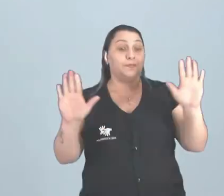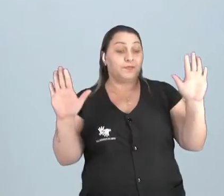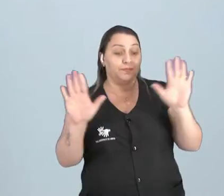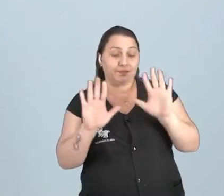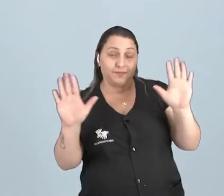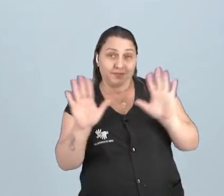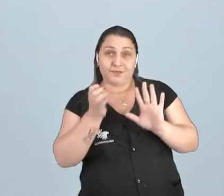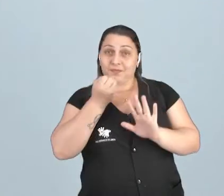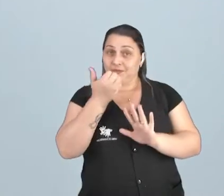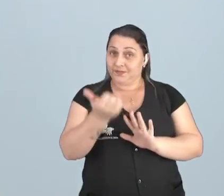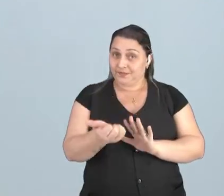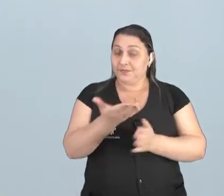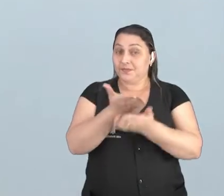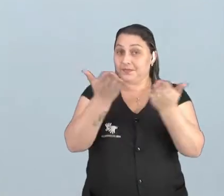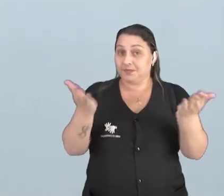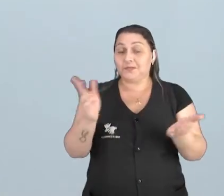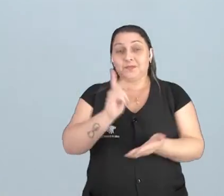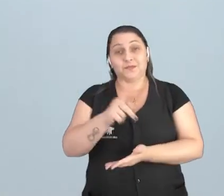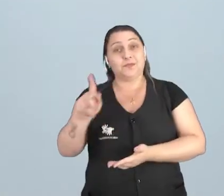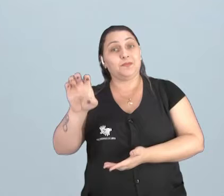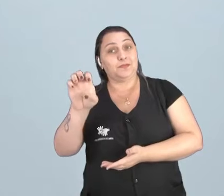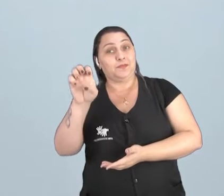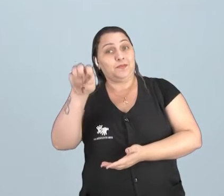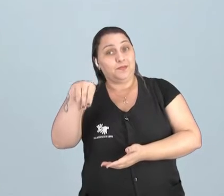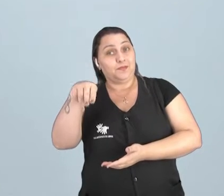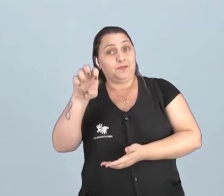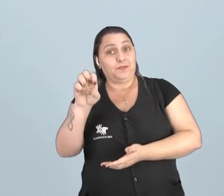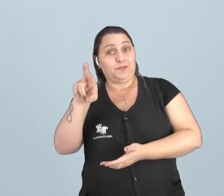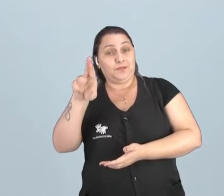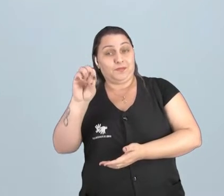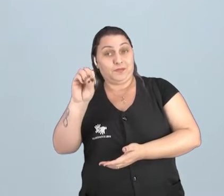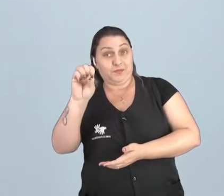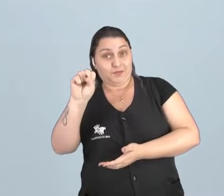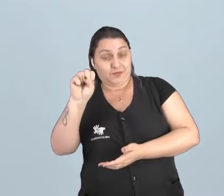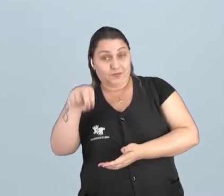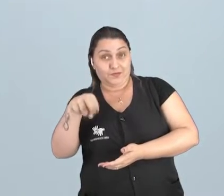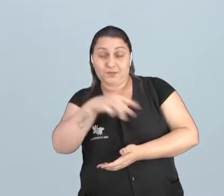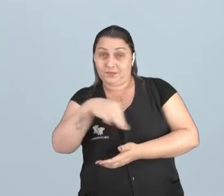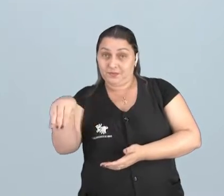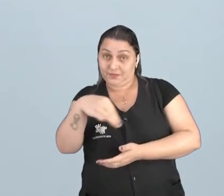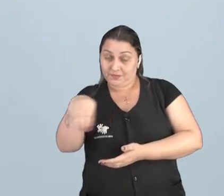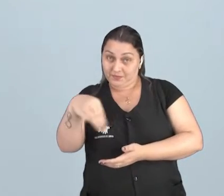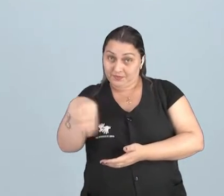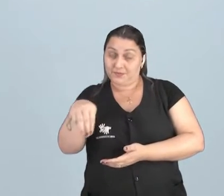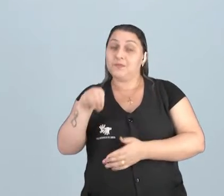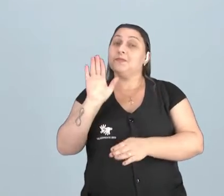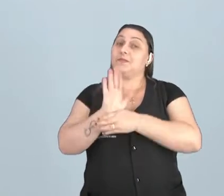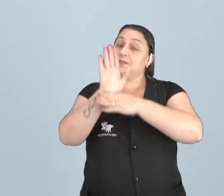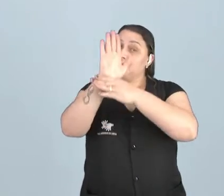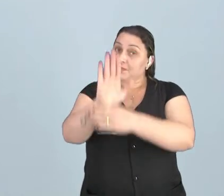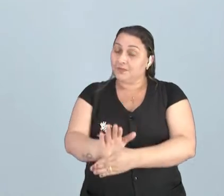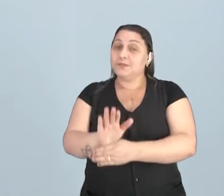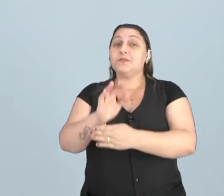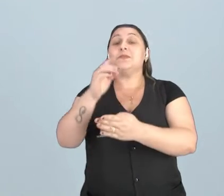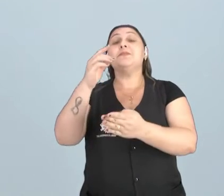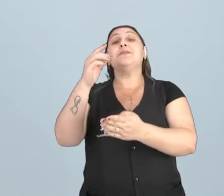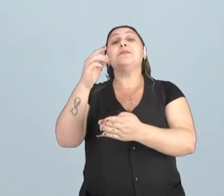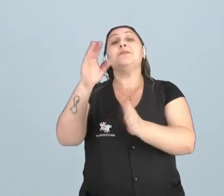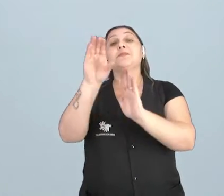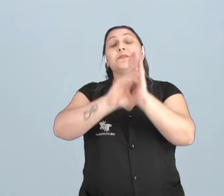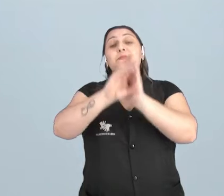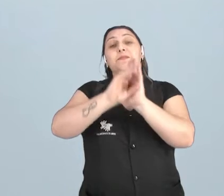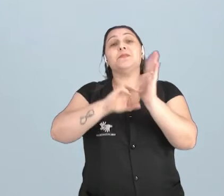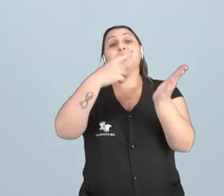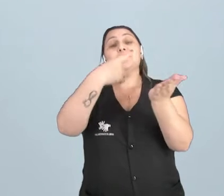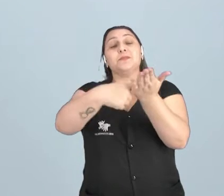Olá, olá, olá, tudo bem com você? Professor Emerson de Matemática para te ajudar no conceito sobre análise combinatória. Hoje a gente vai